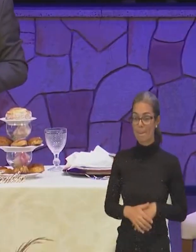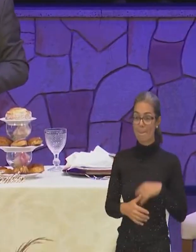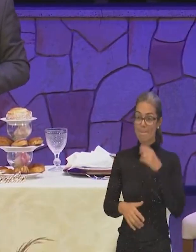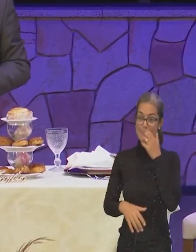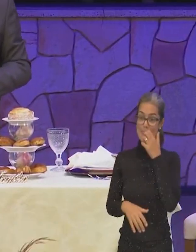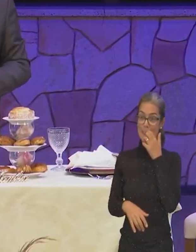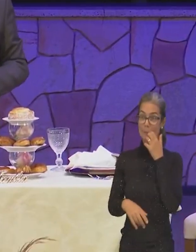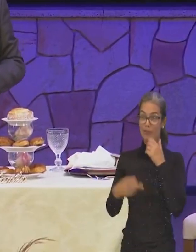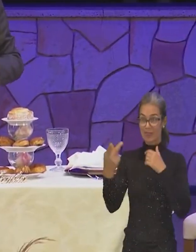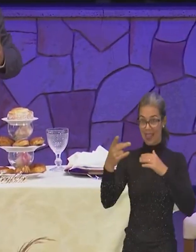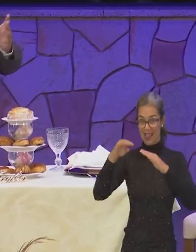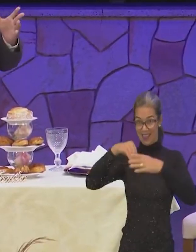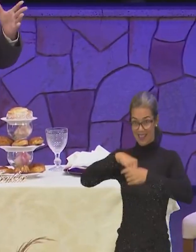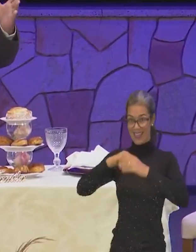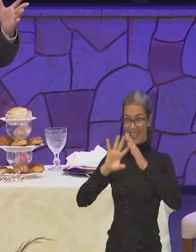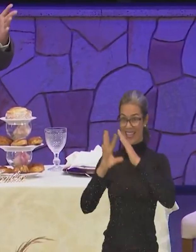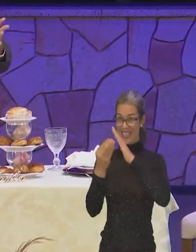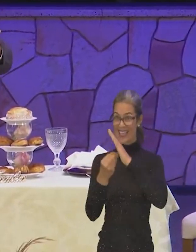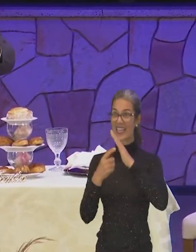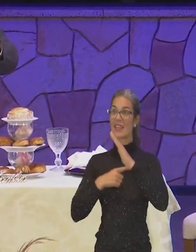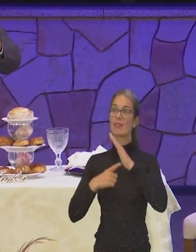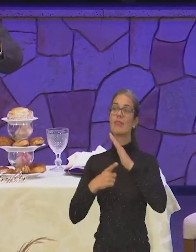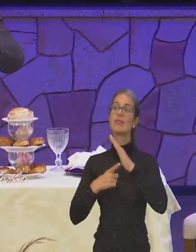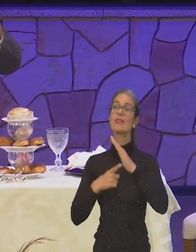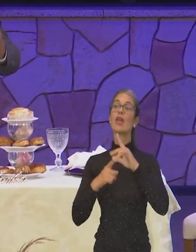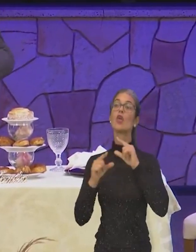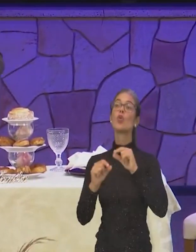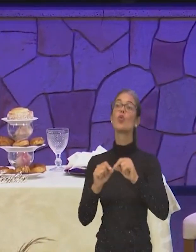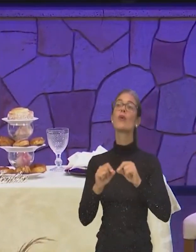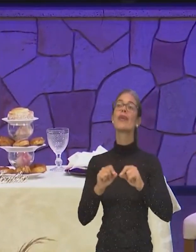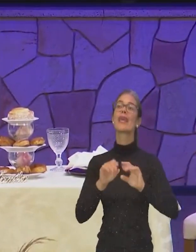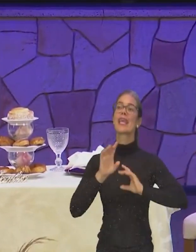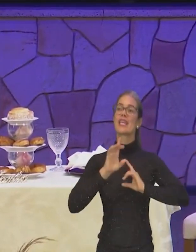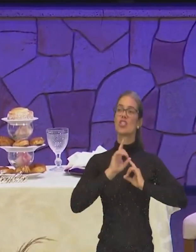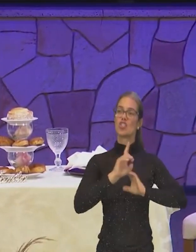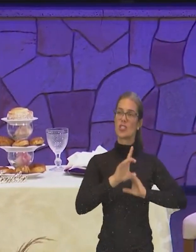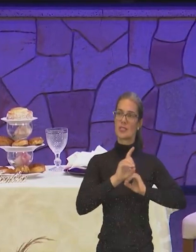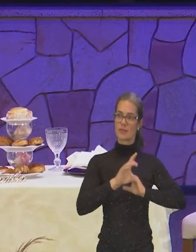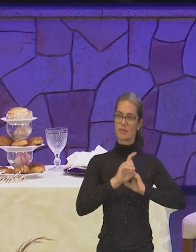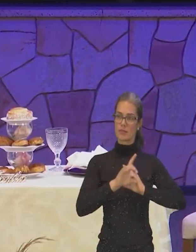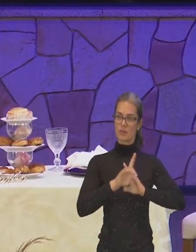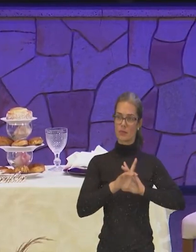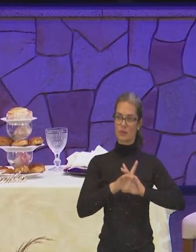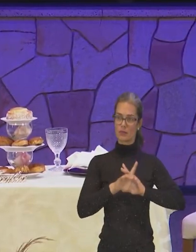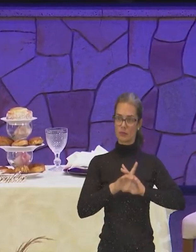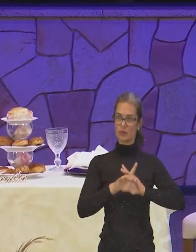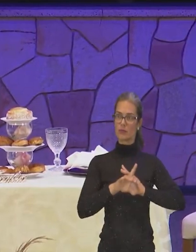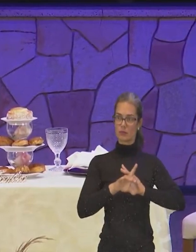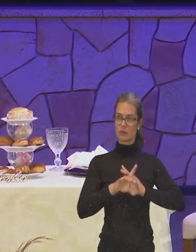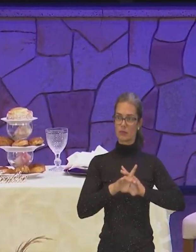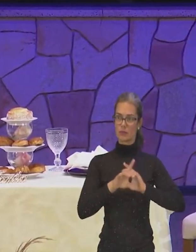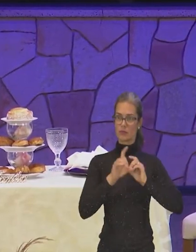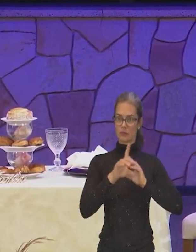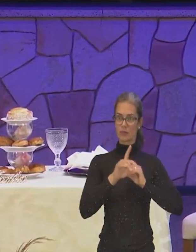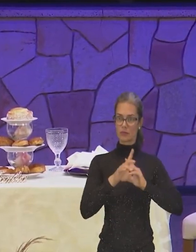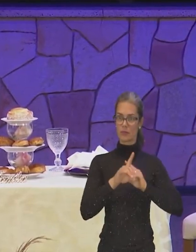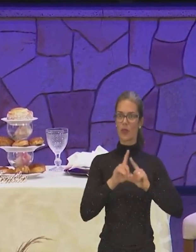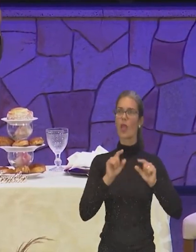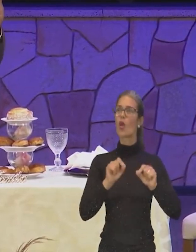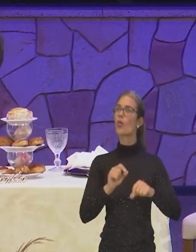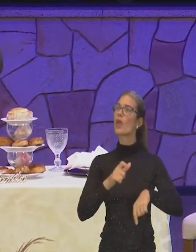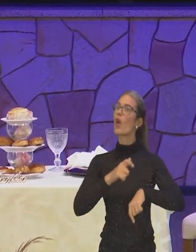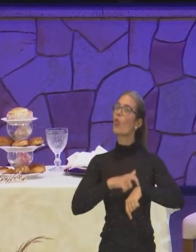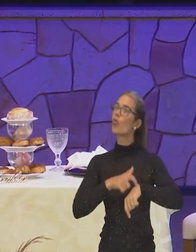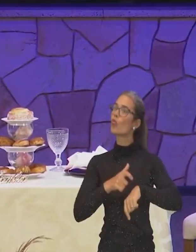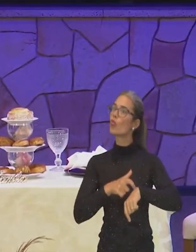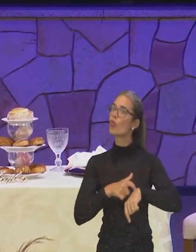um movimento disciplinar através do discipulado. É através do discipulado que nós aprendemos a